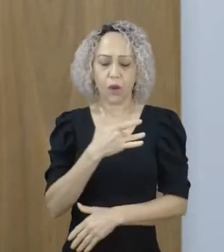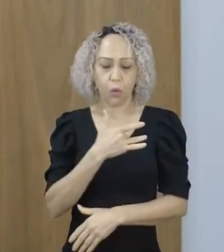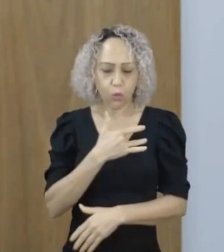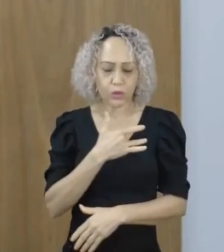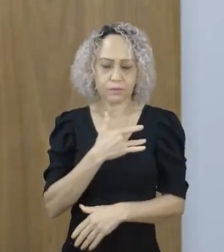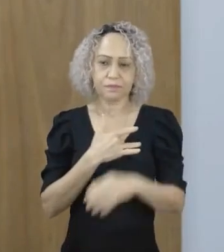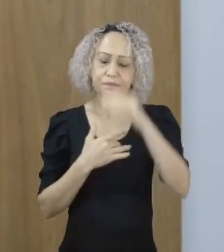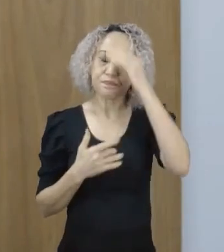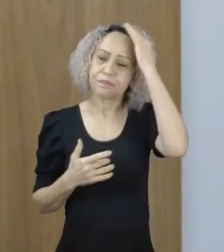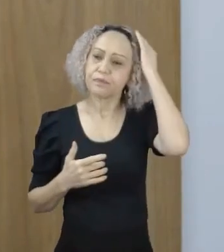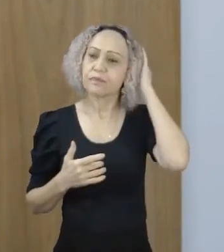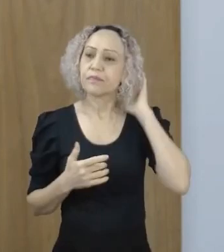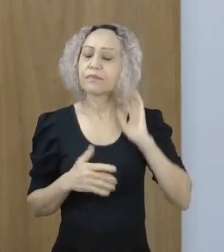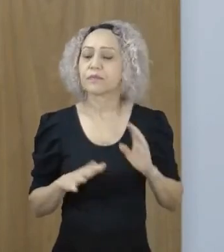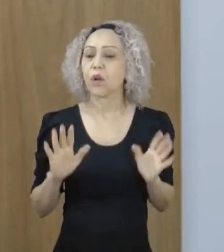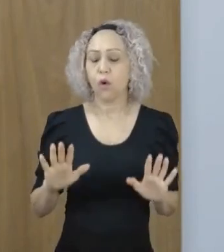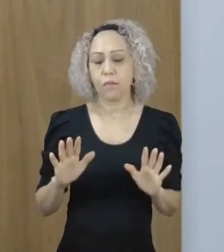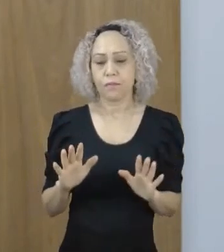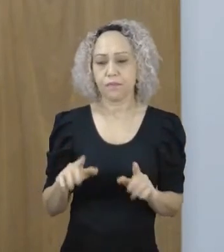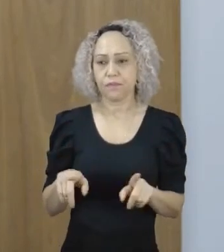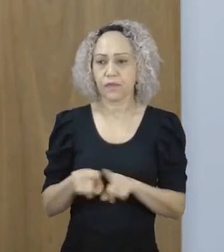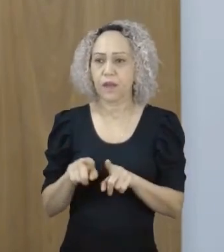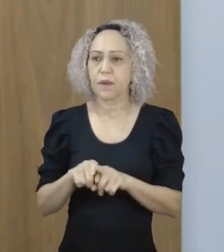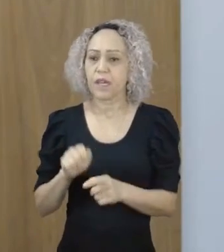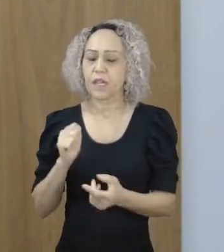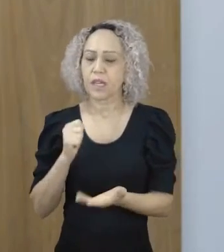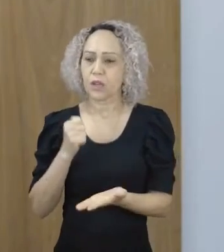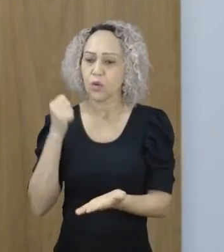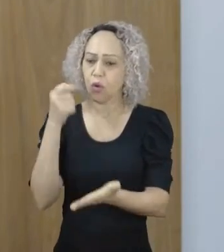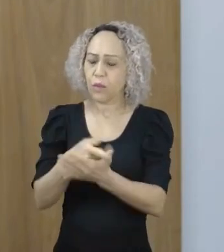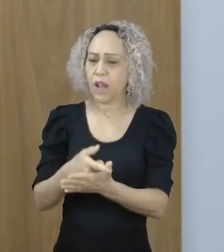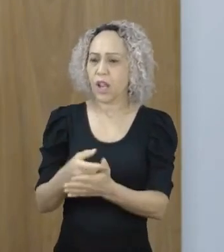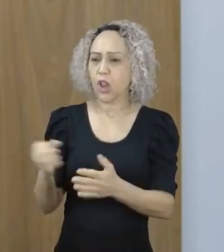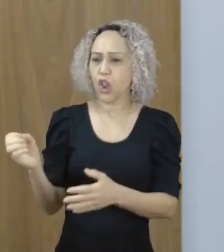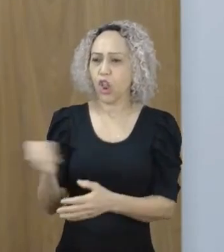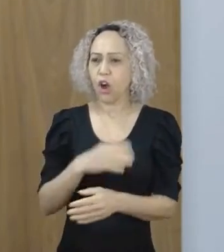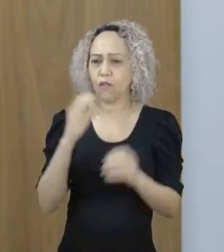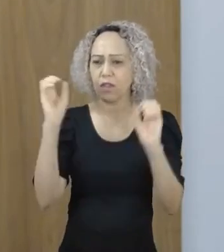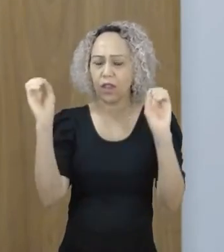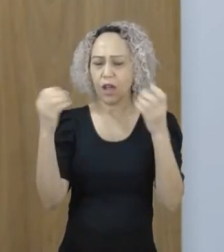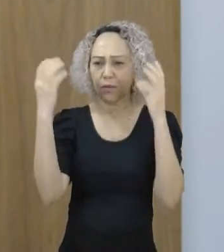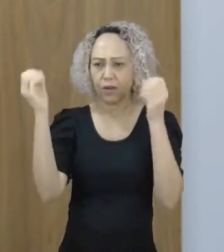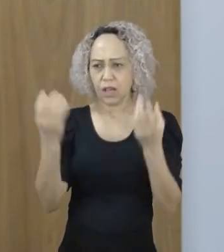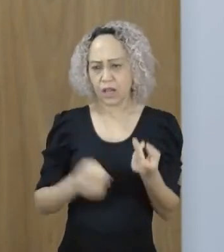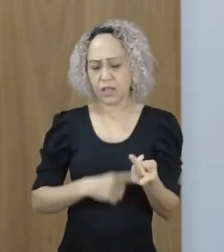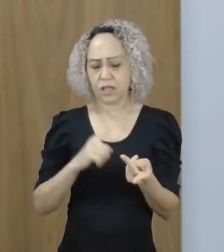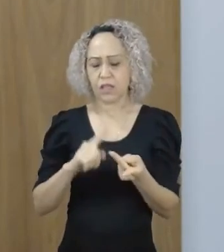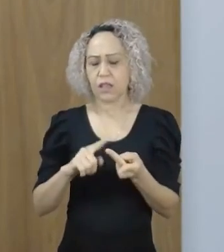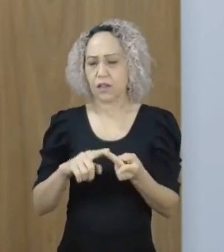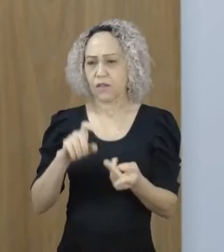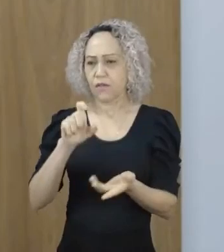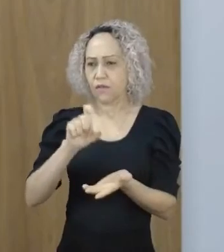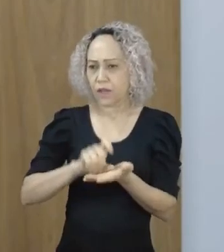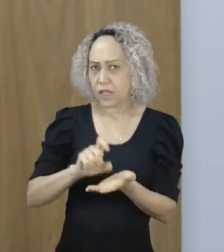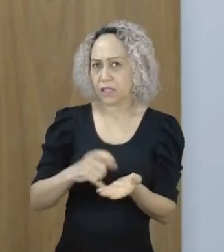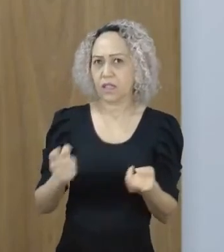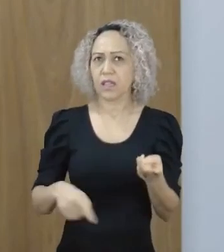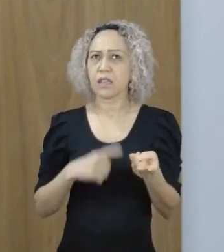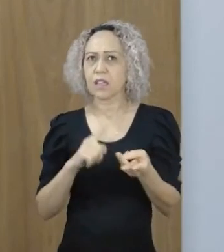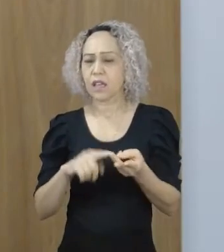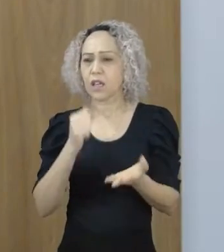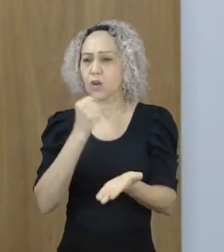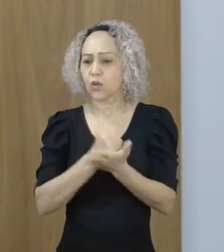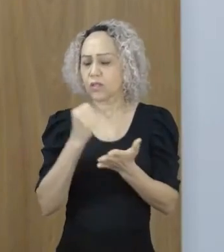equipamento, comprar novas ambulâncias, contratar profissionais, esse é um tempo de reconstrução que a gente consegue dar